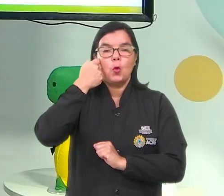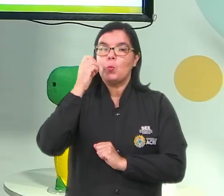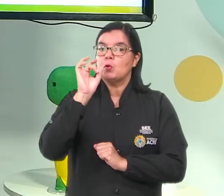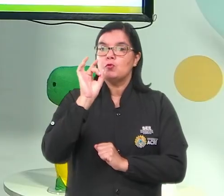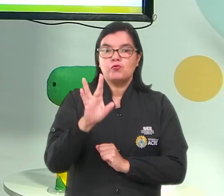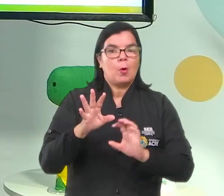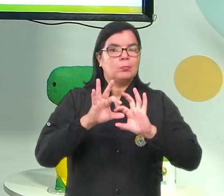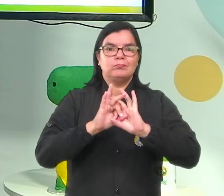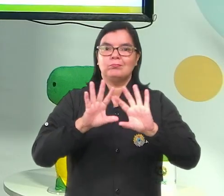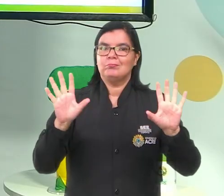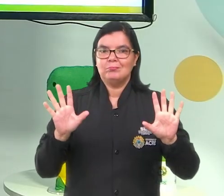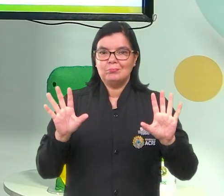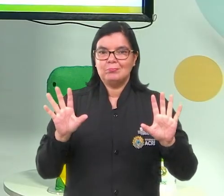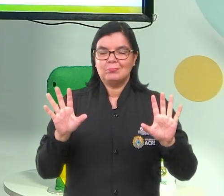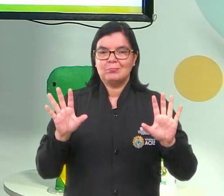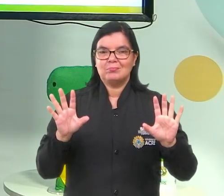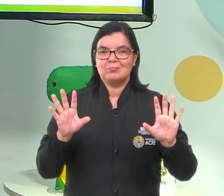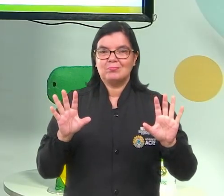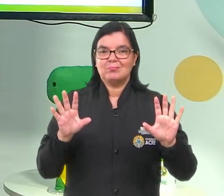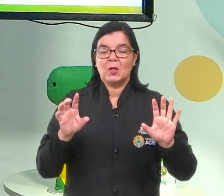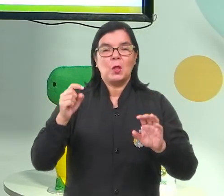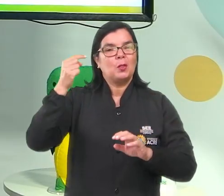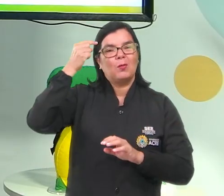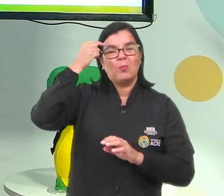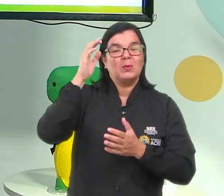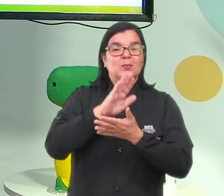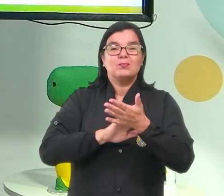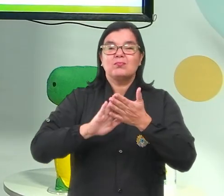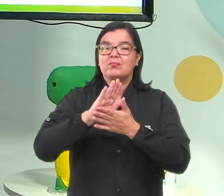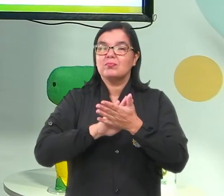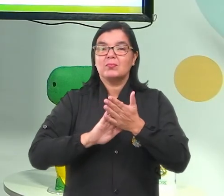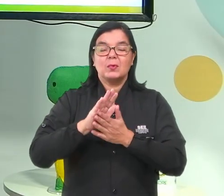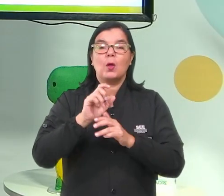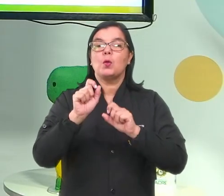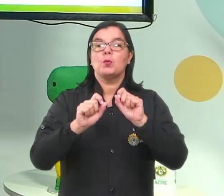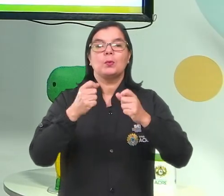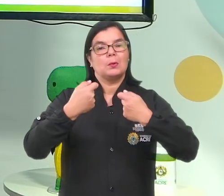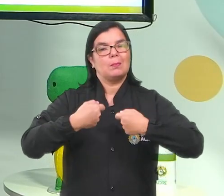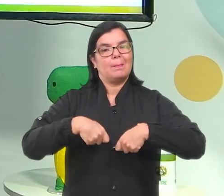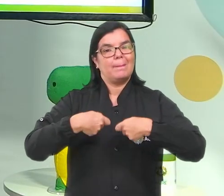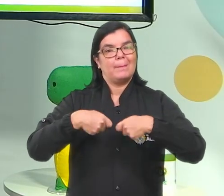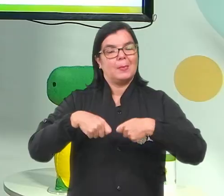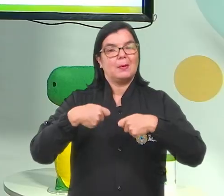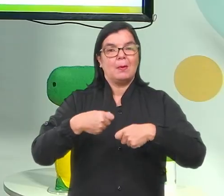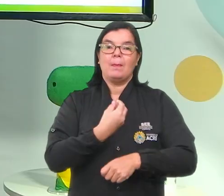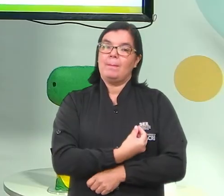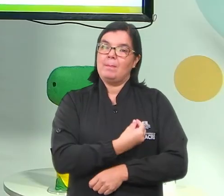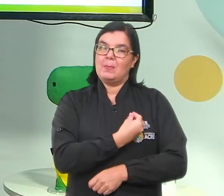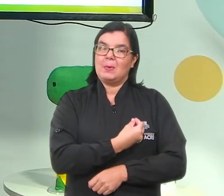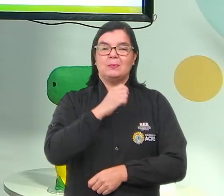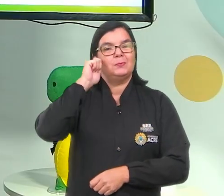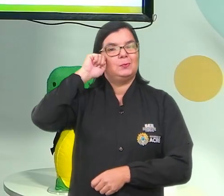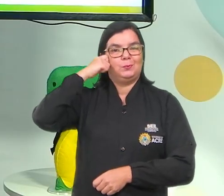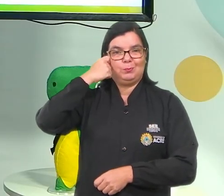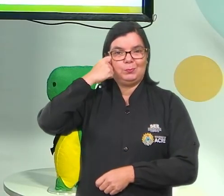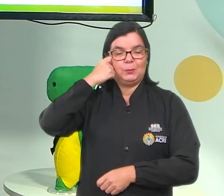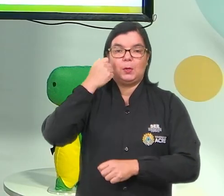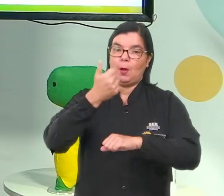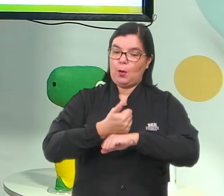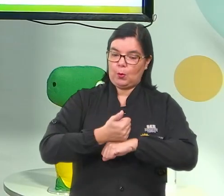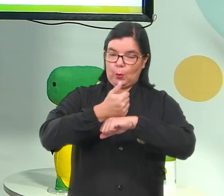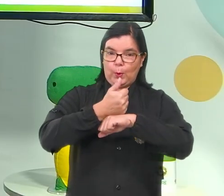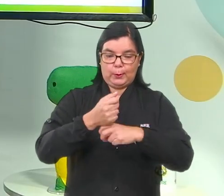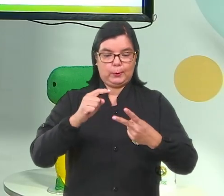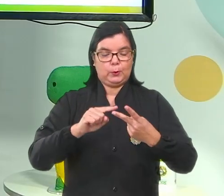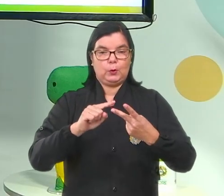apenas libertado. Não se pensou naquilo que era necessário para a vida do negro, a qualidade de